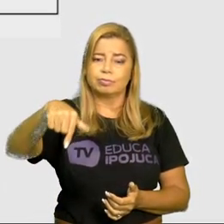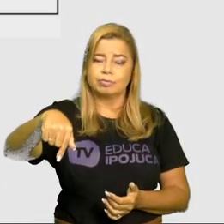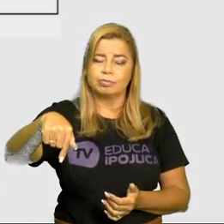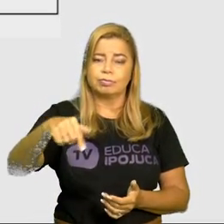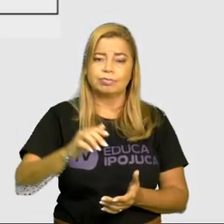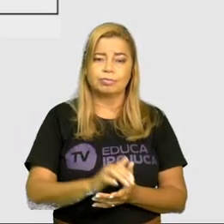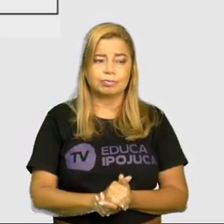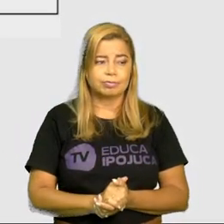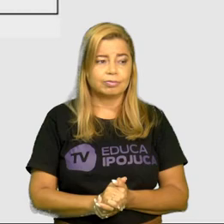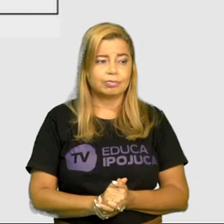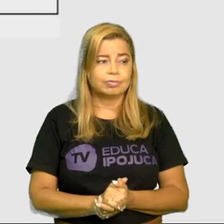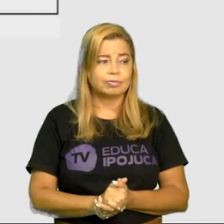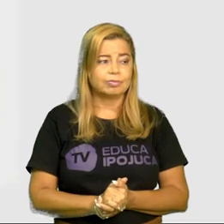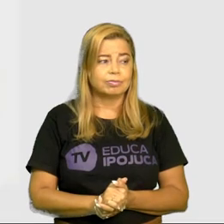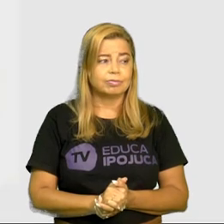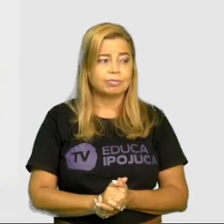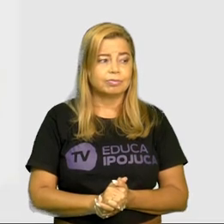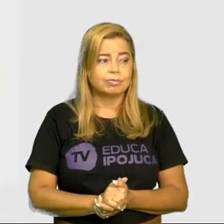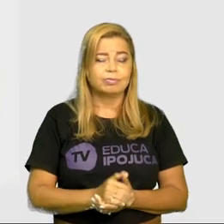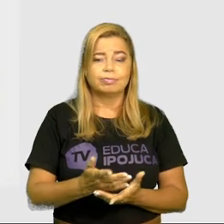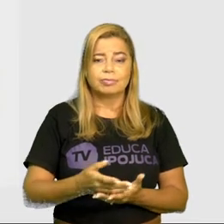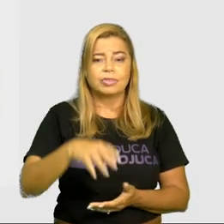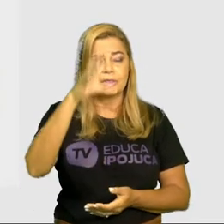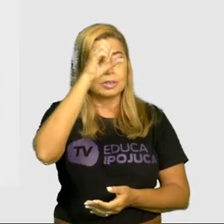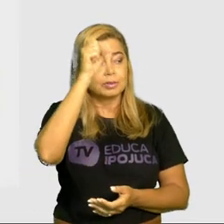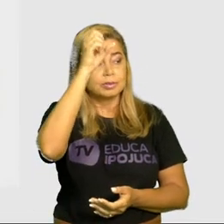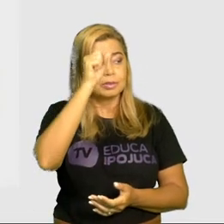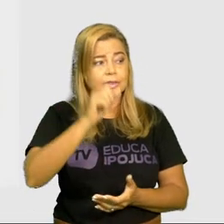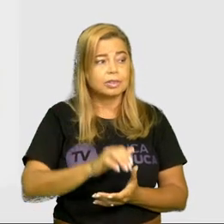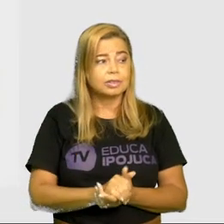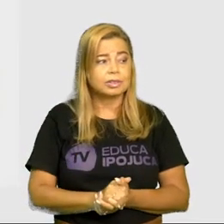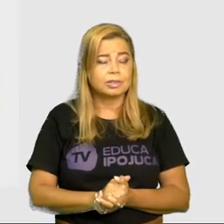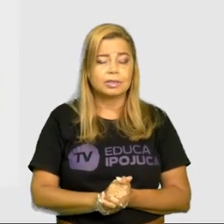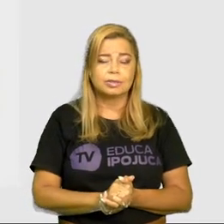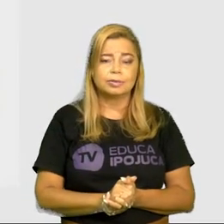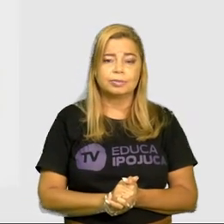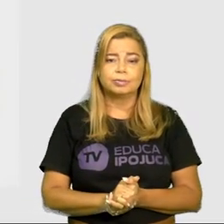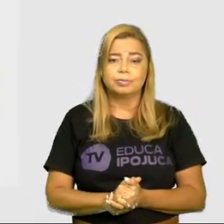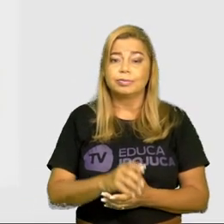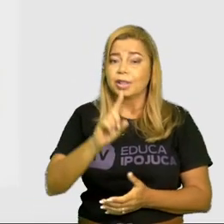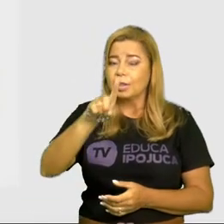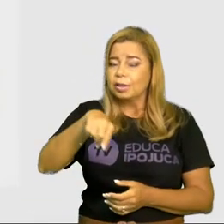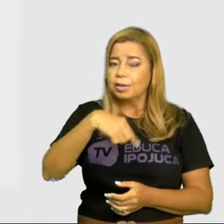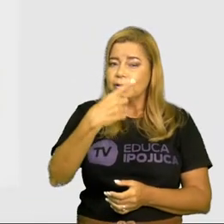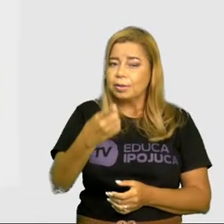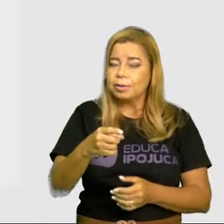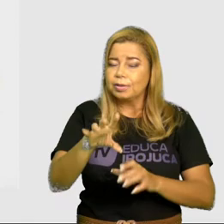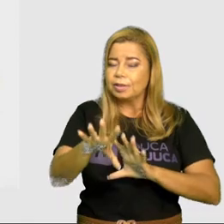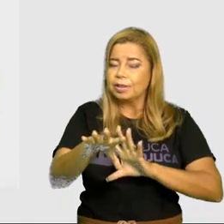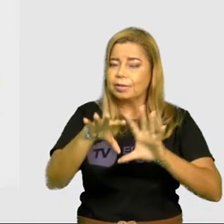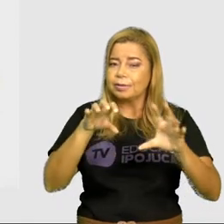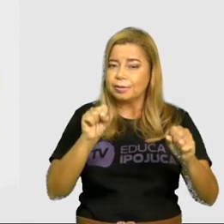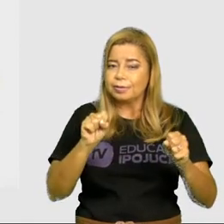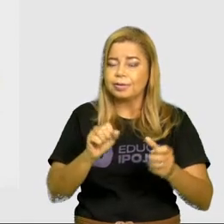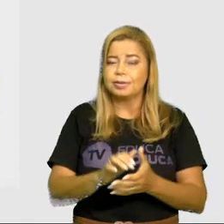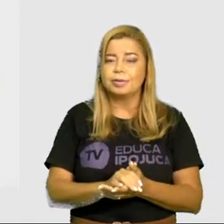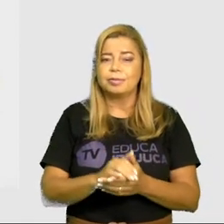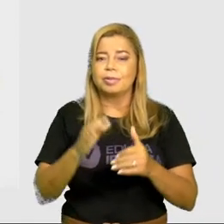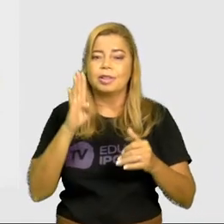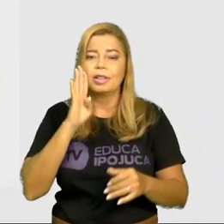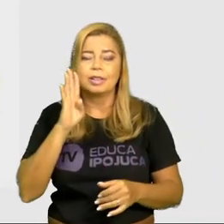6.547. Aí a gente vai aprendendo. Outra forma aqui, ó, bem